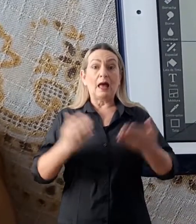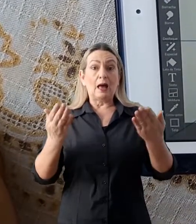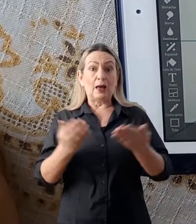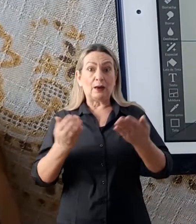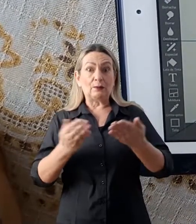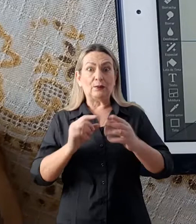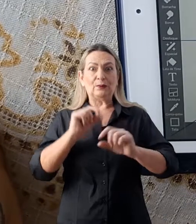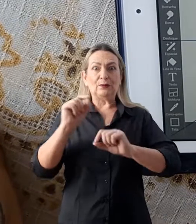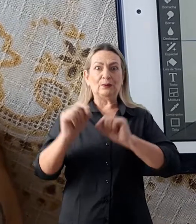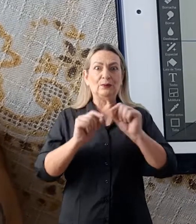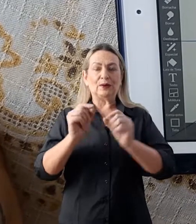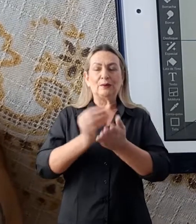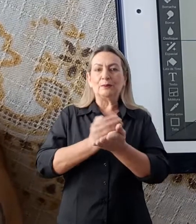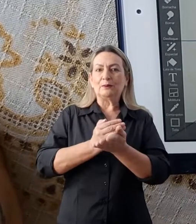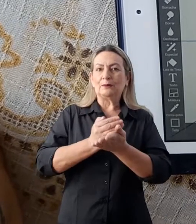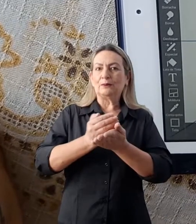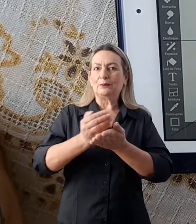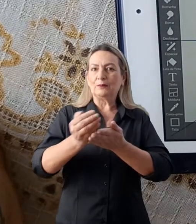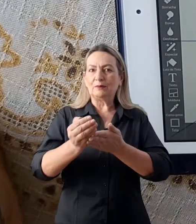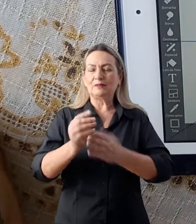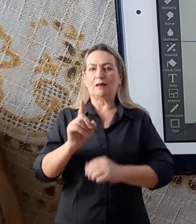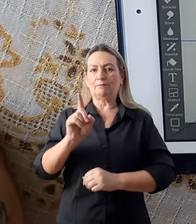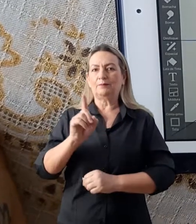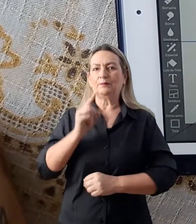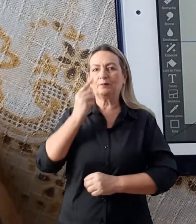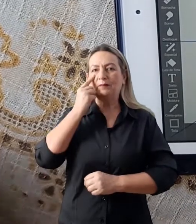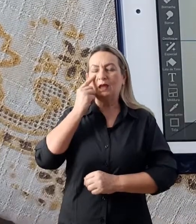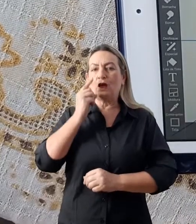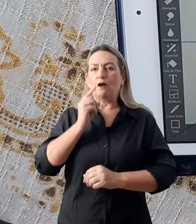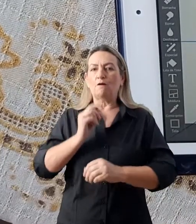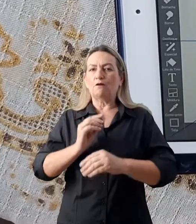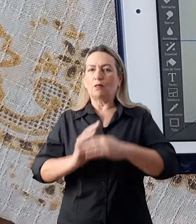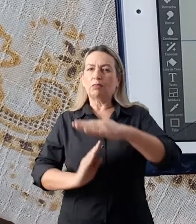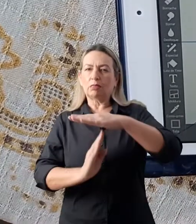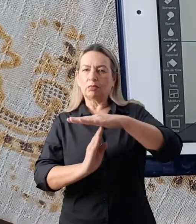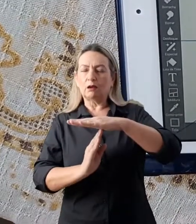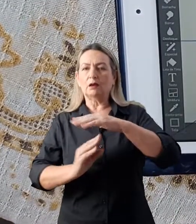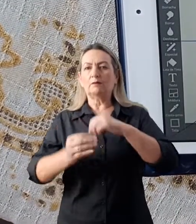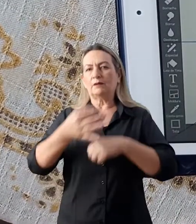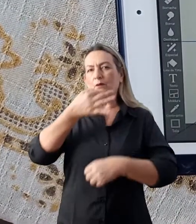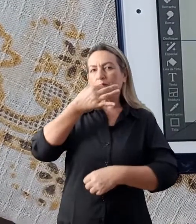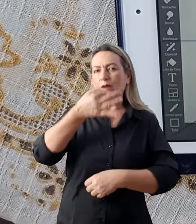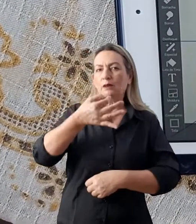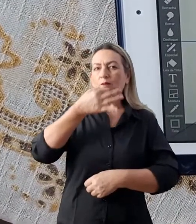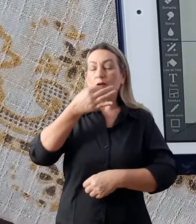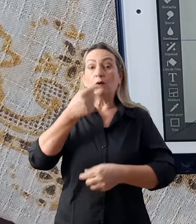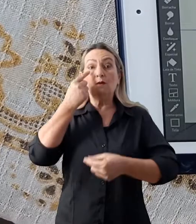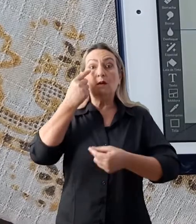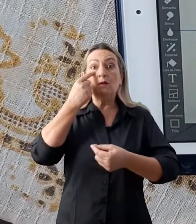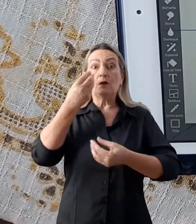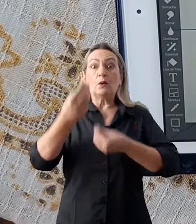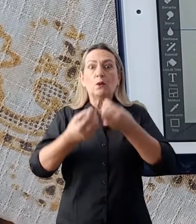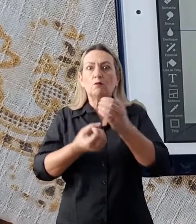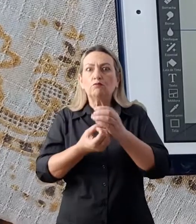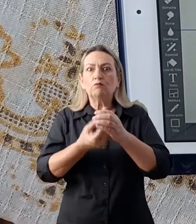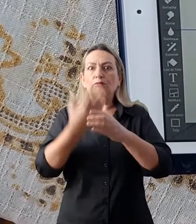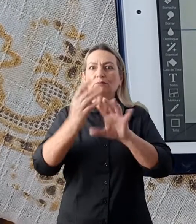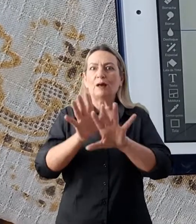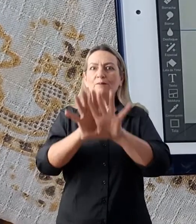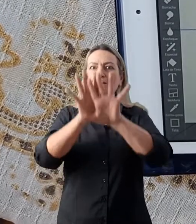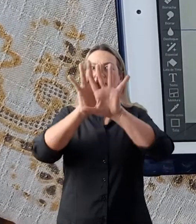Agora eu vou começar a fazer e vou parando aqui para fazer alguns comentários e vamos ver como que vai surgir essa mandala.